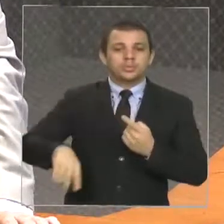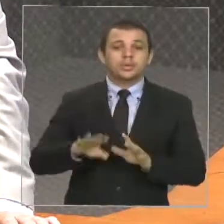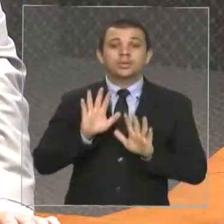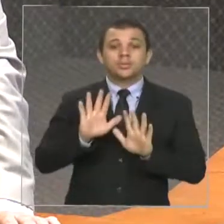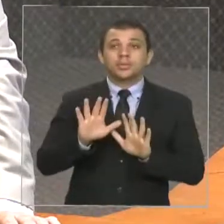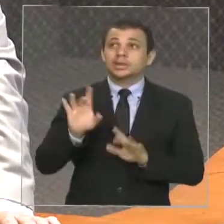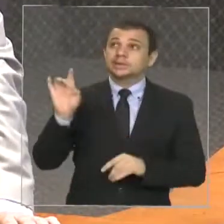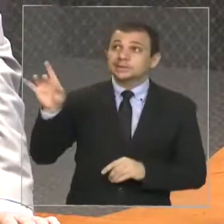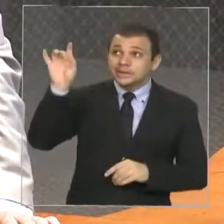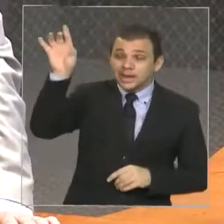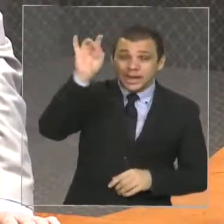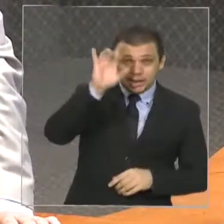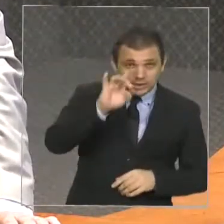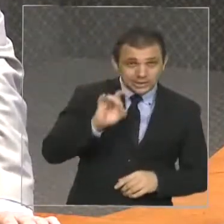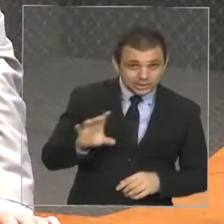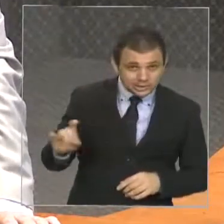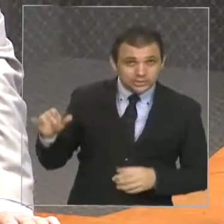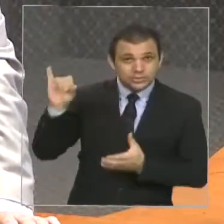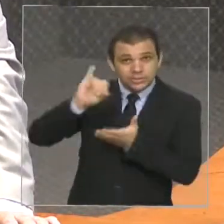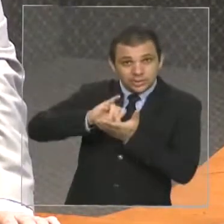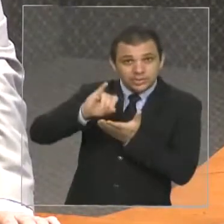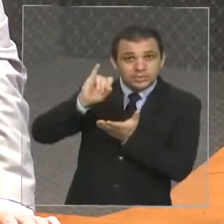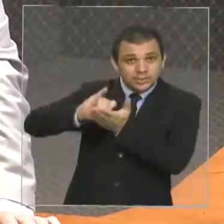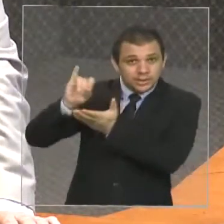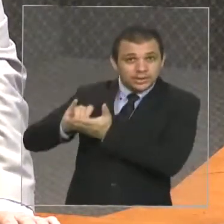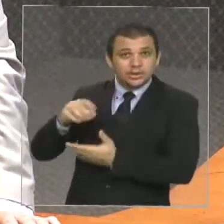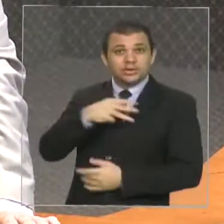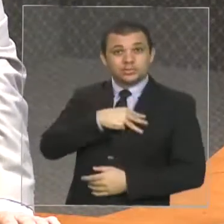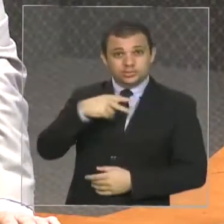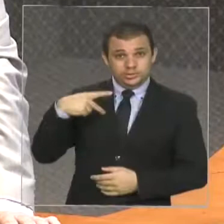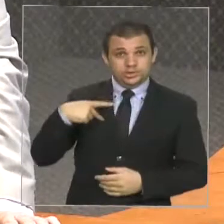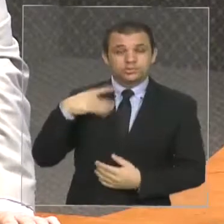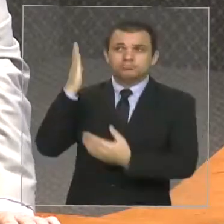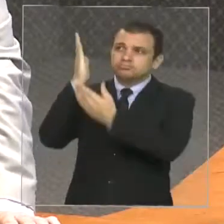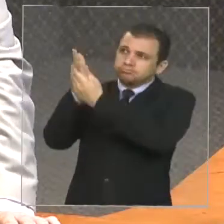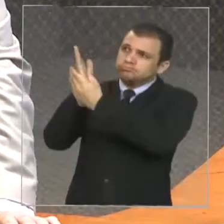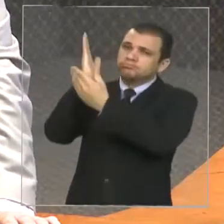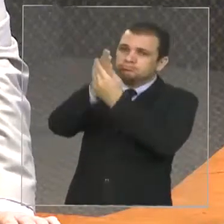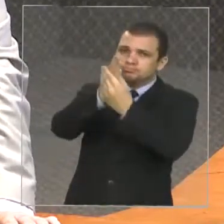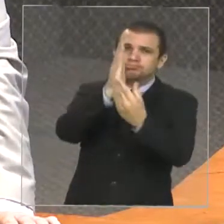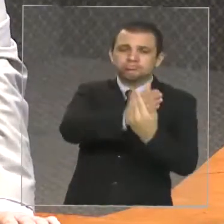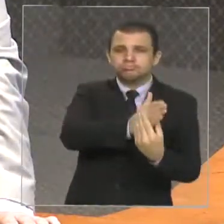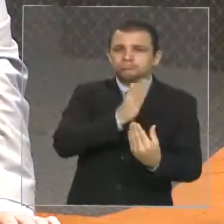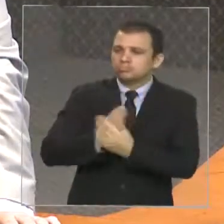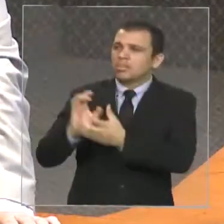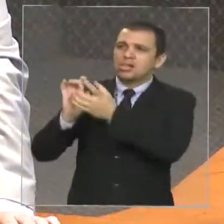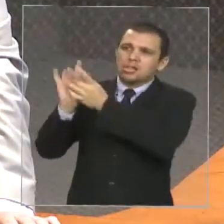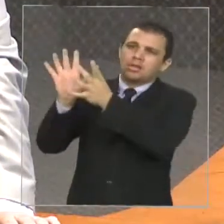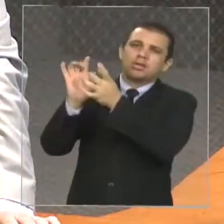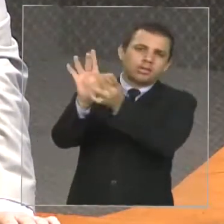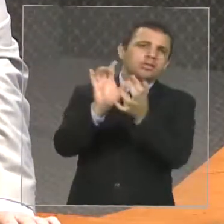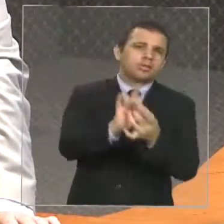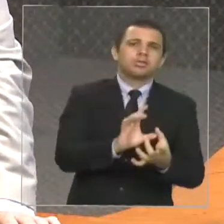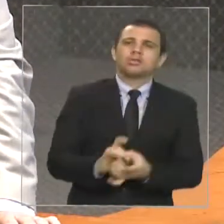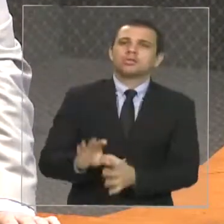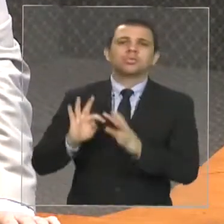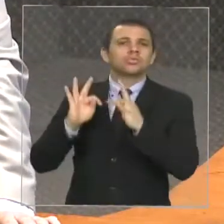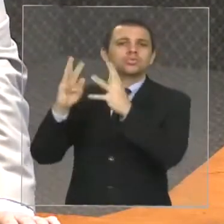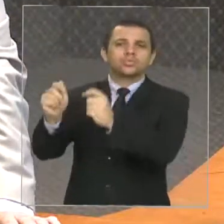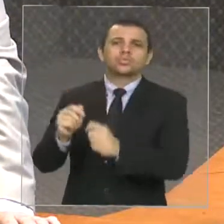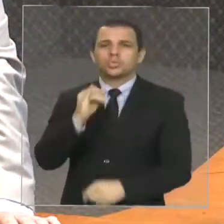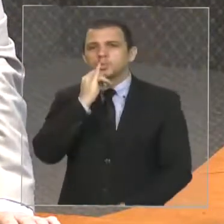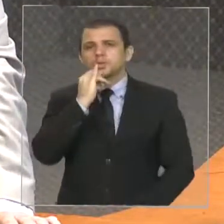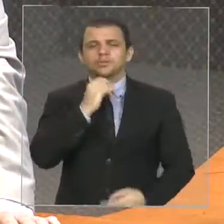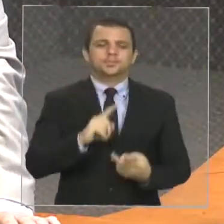foram a Justiça, o Ministério Público foi a Justiça e derrubou em todas. Em todas. E aqui eu posso dizer